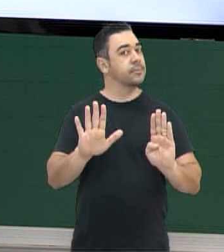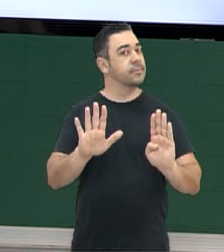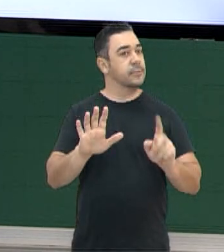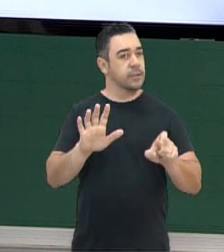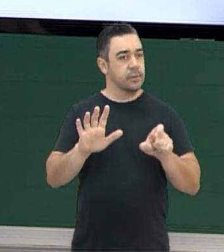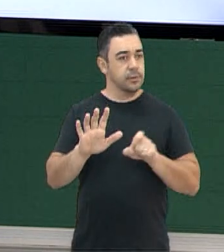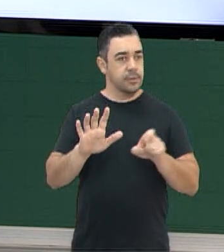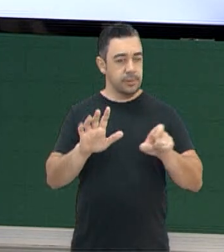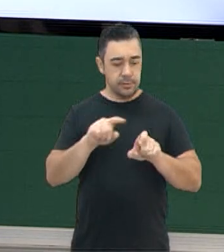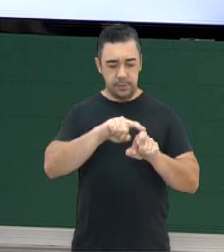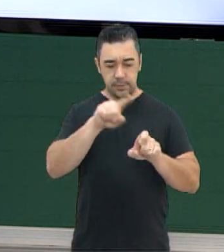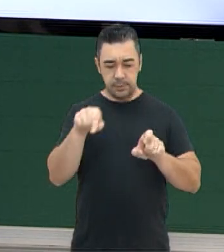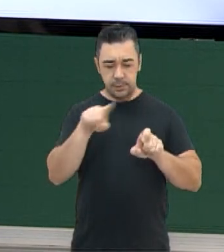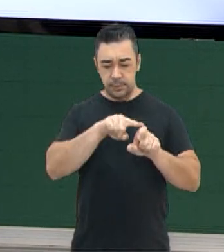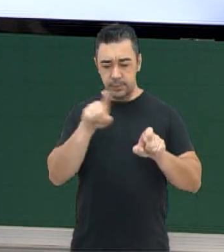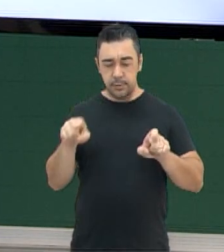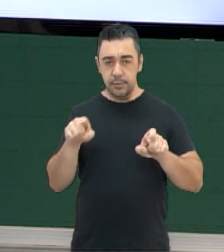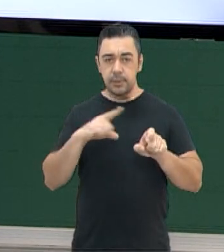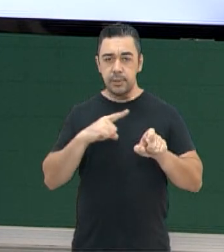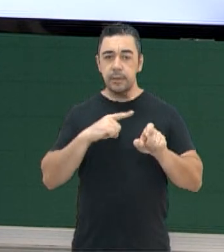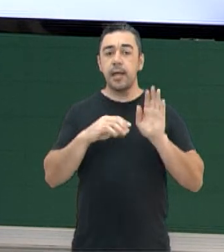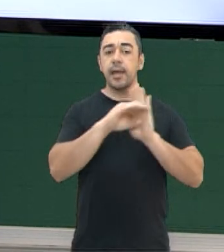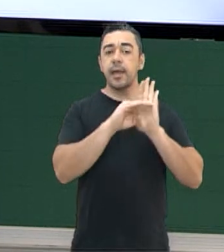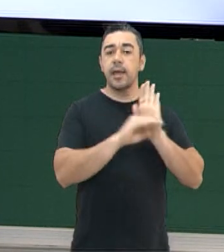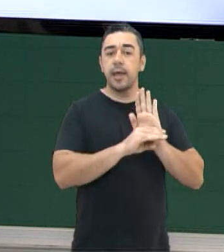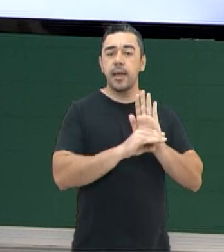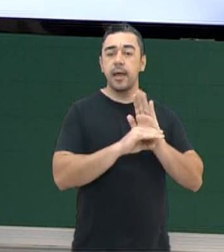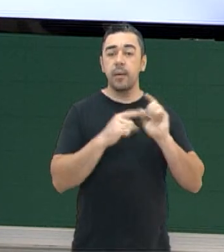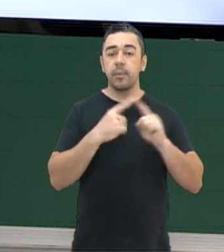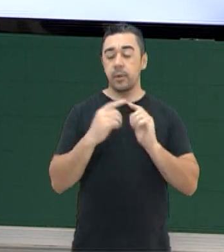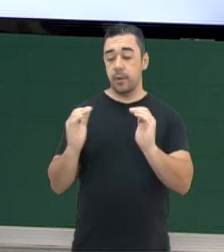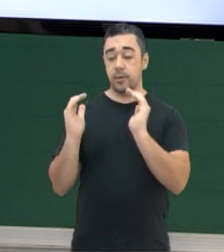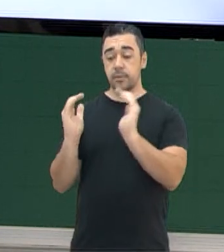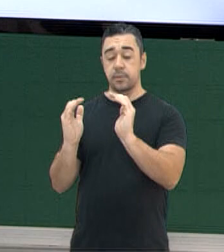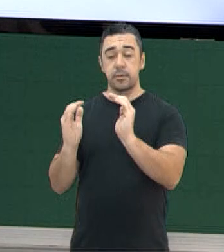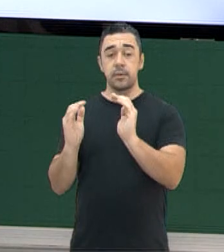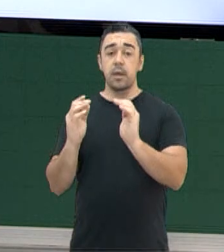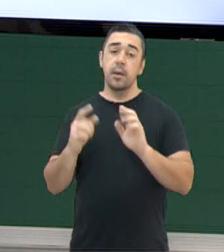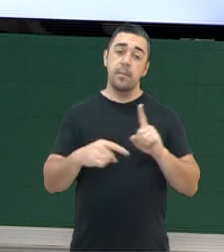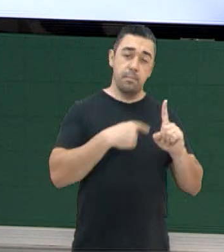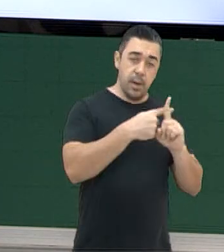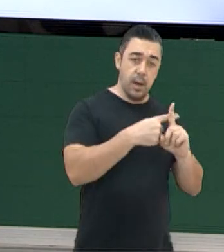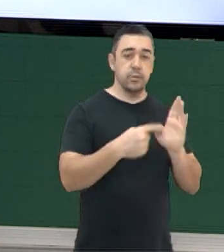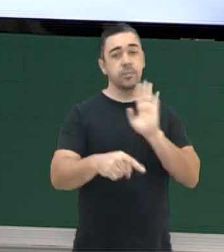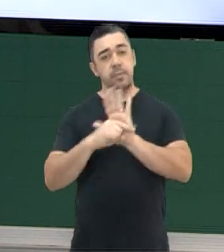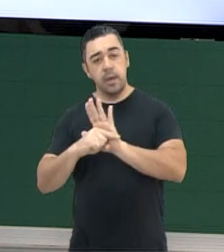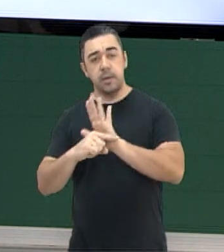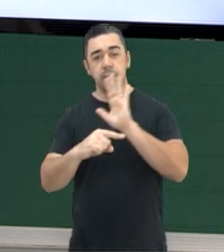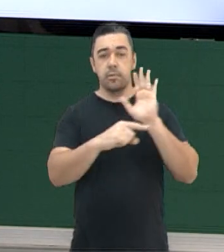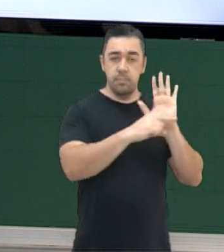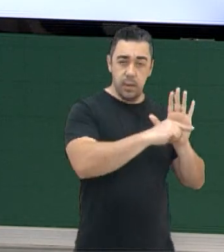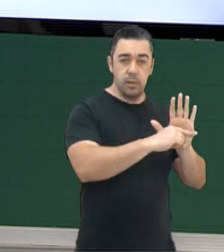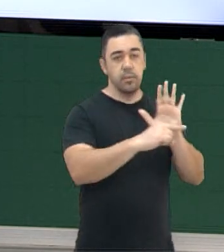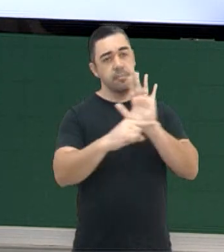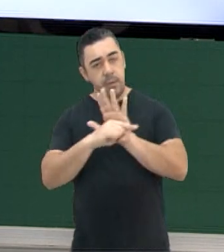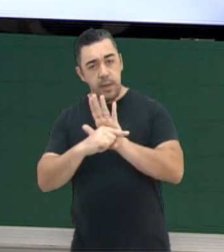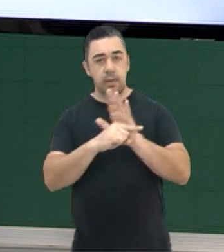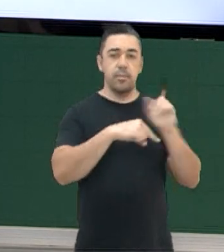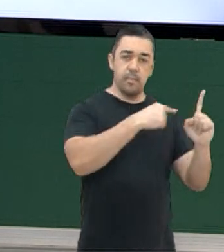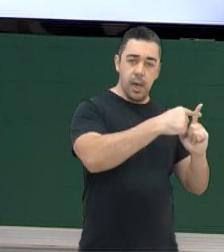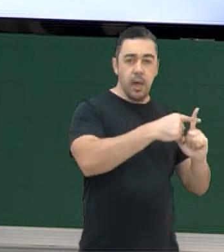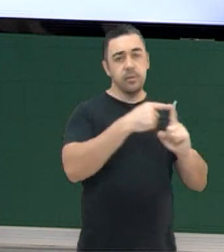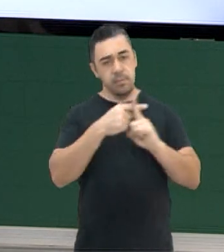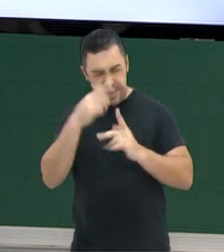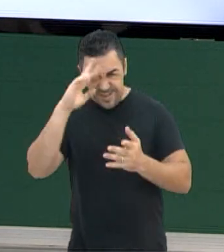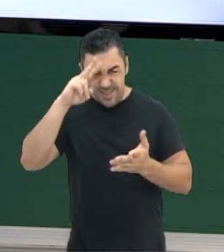regrinha de sinal. Porque eu tenho parênteses, então não posso fazer direto. Duas coisas. Primeiro, a